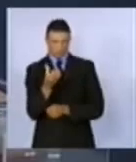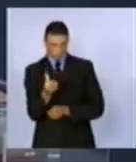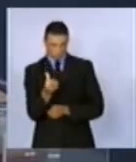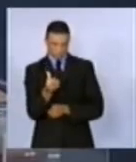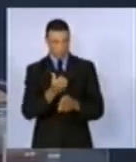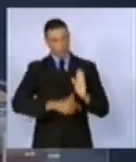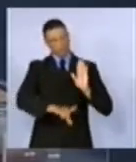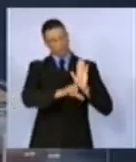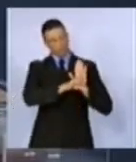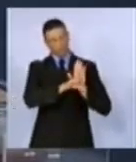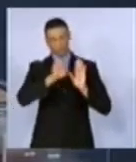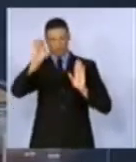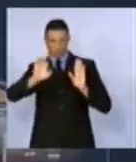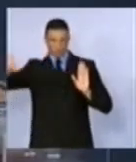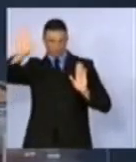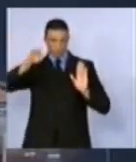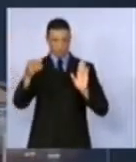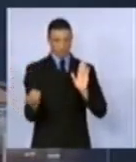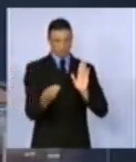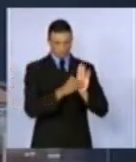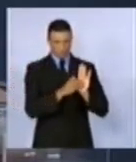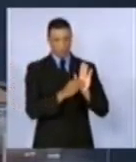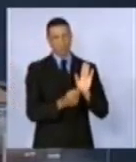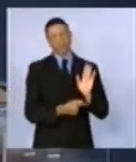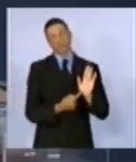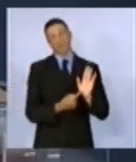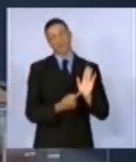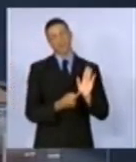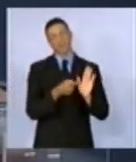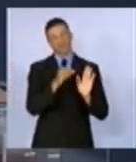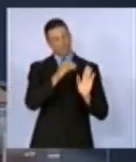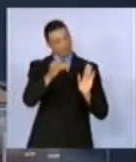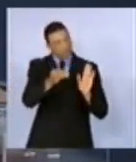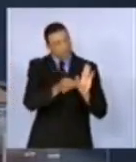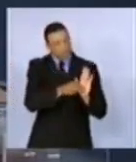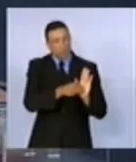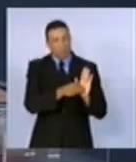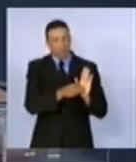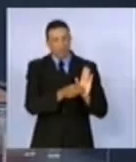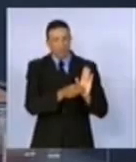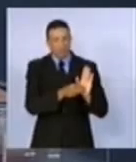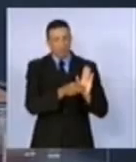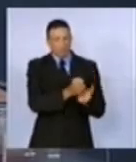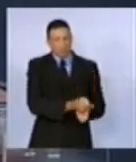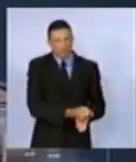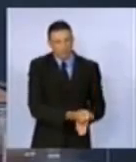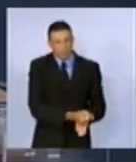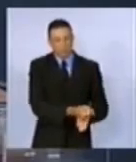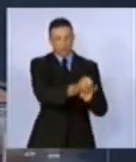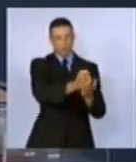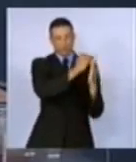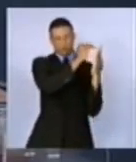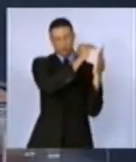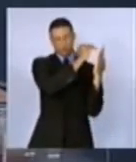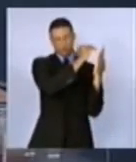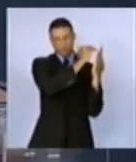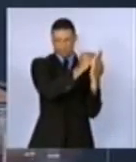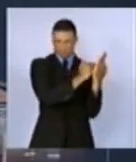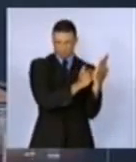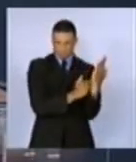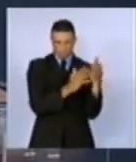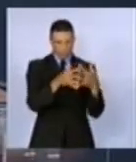15834 ela foi feita para eh preservar ou melhor dar um fazer um cronograma de